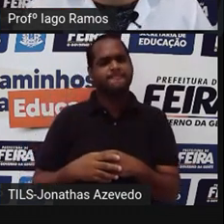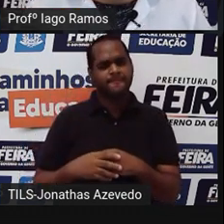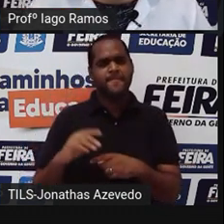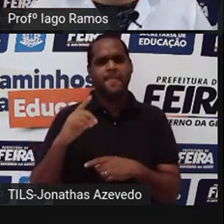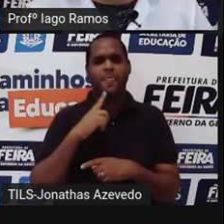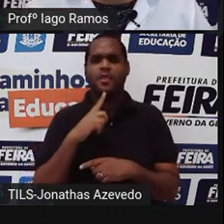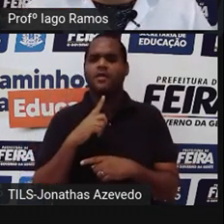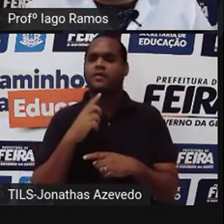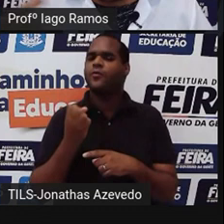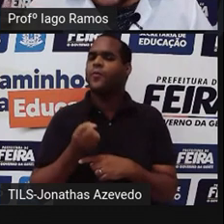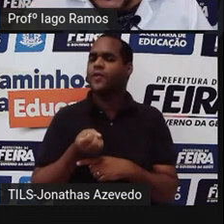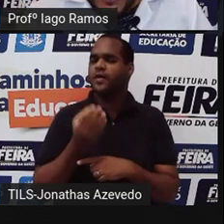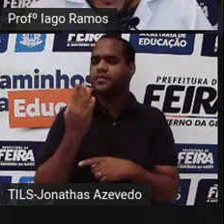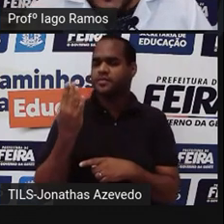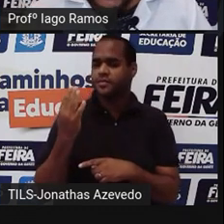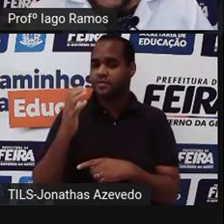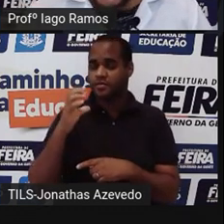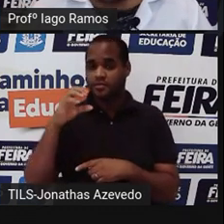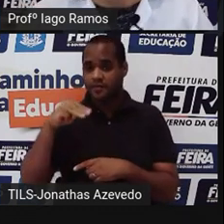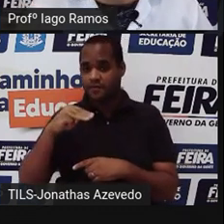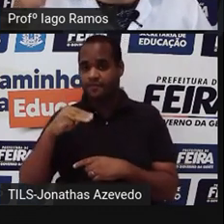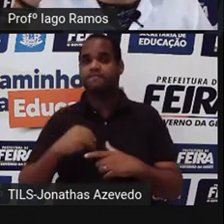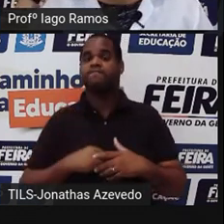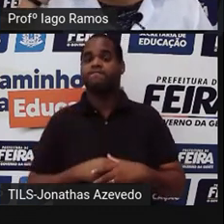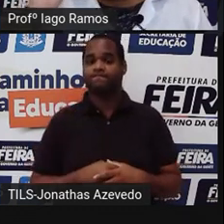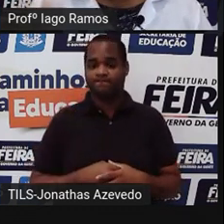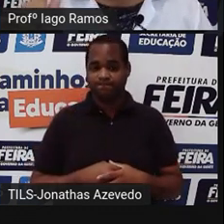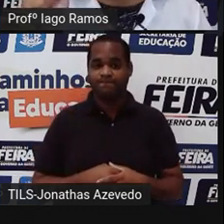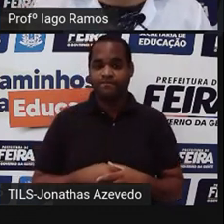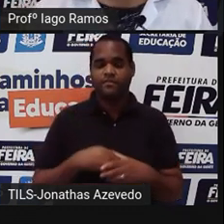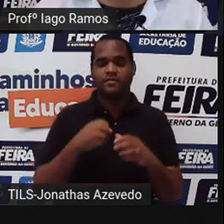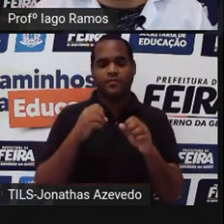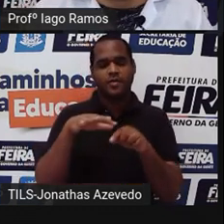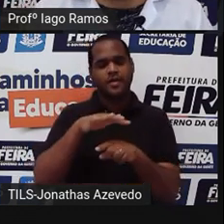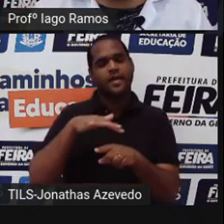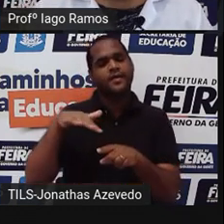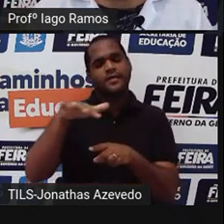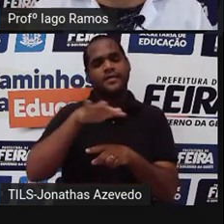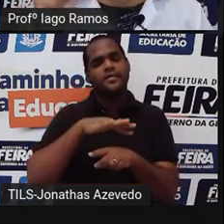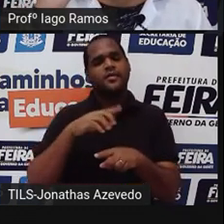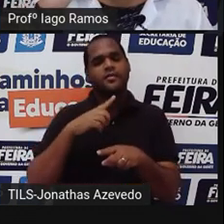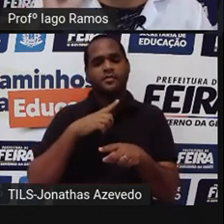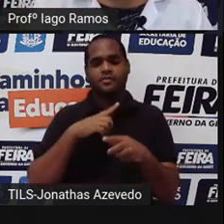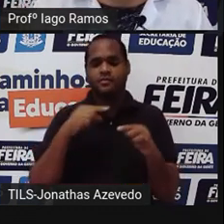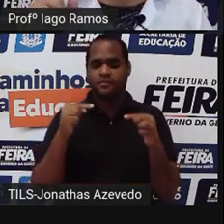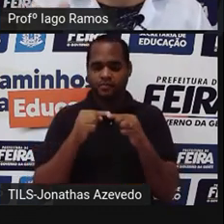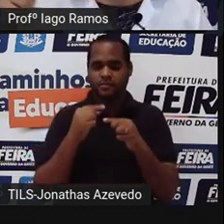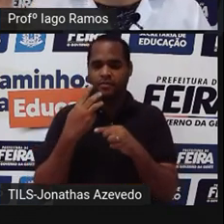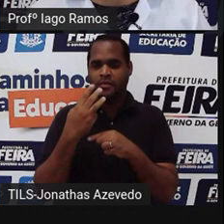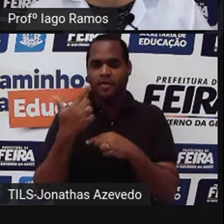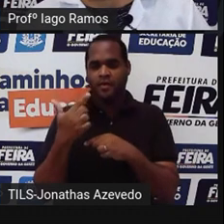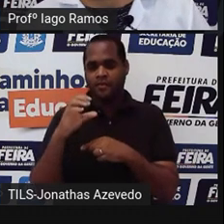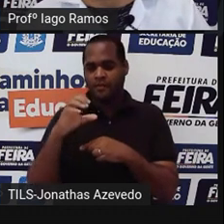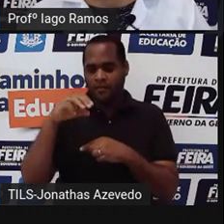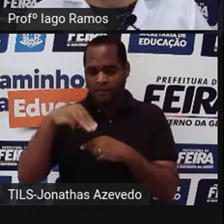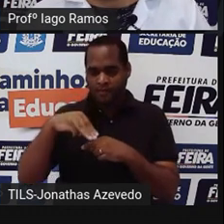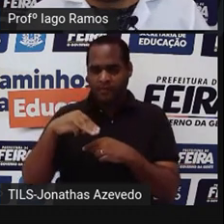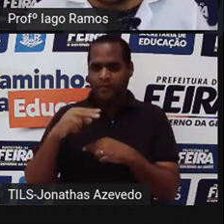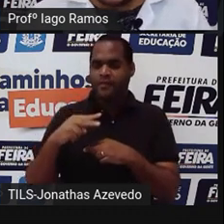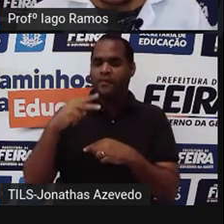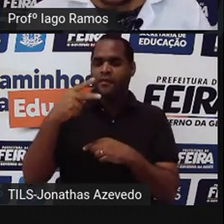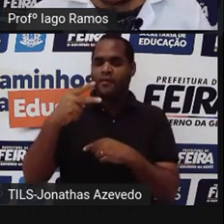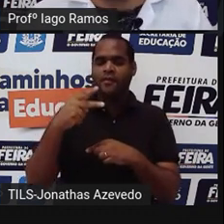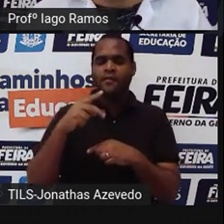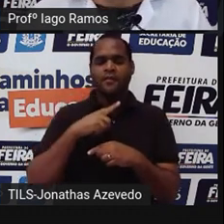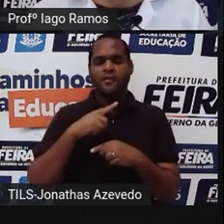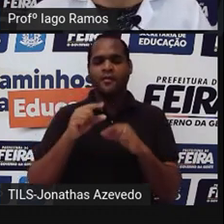x, tem que medir quantos centímetros? Para que a área desse retângulo seja 32 centímetros